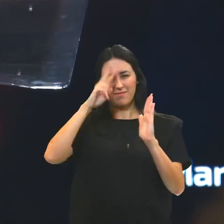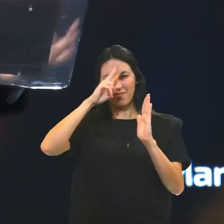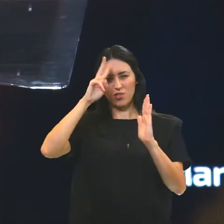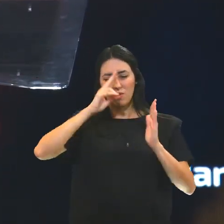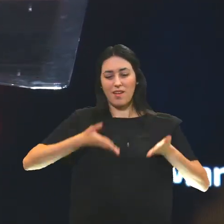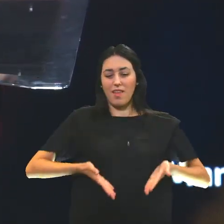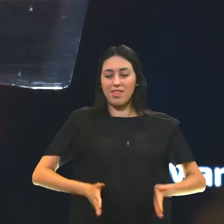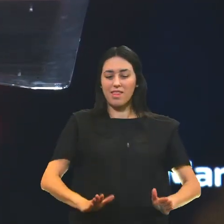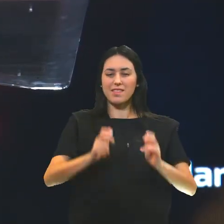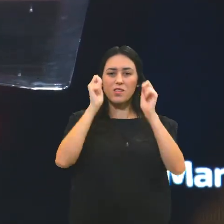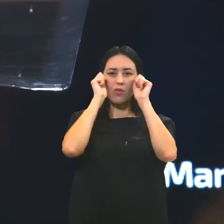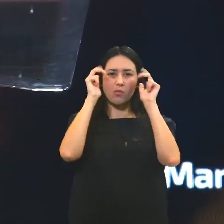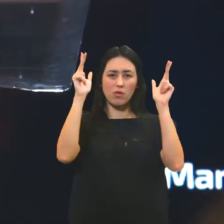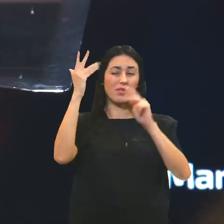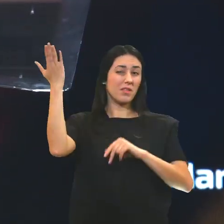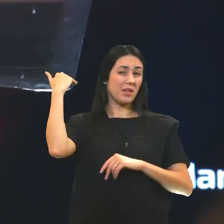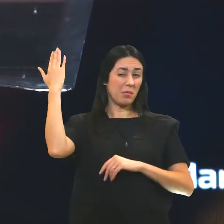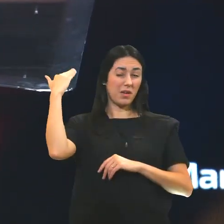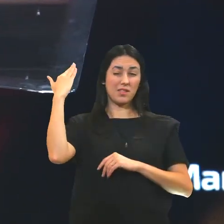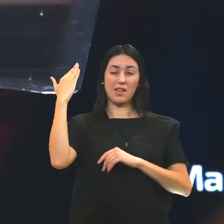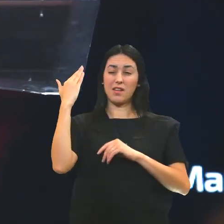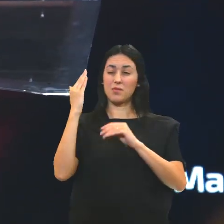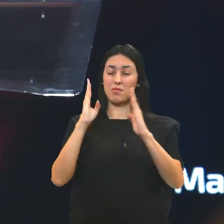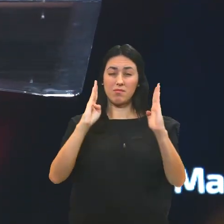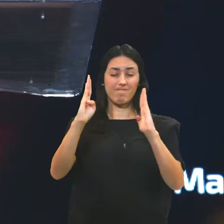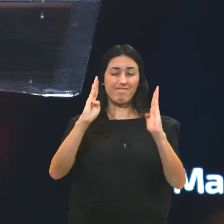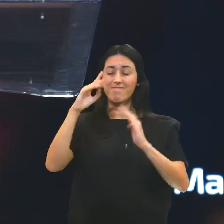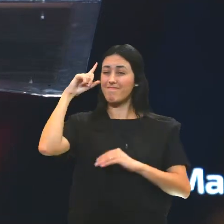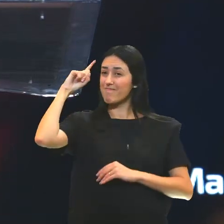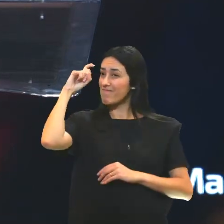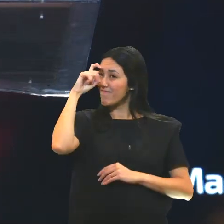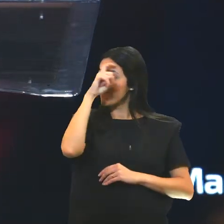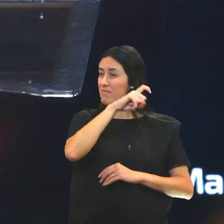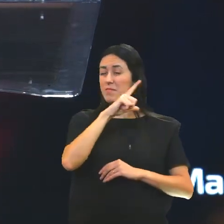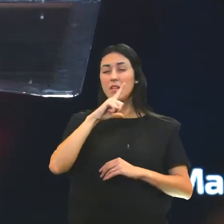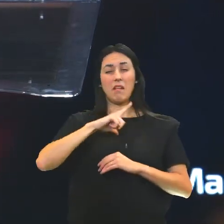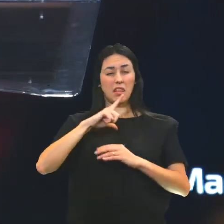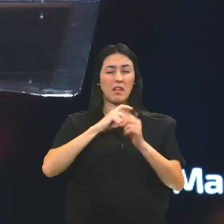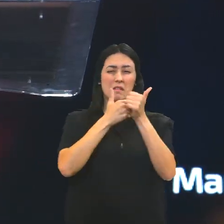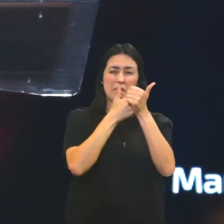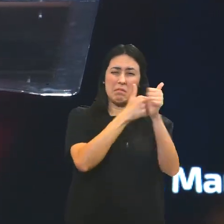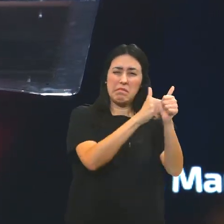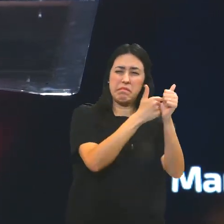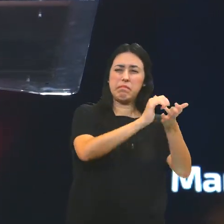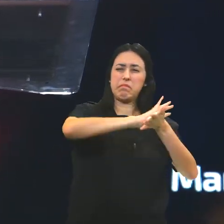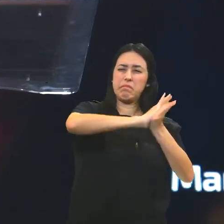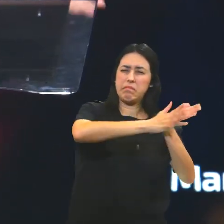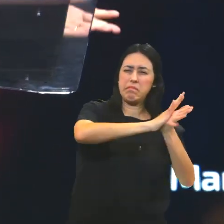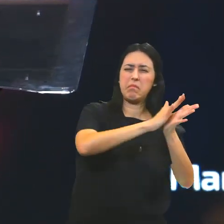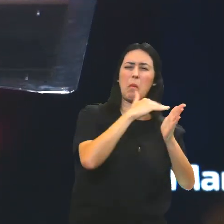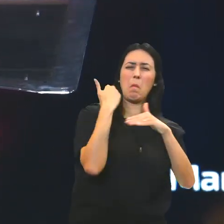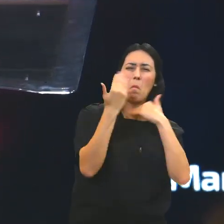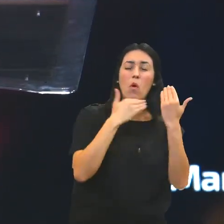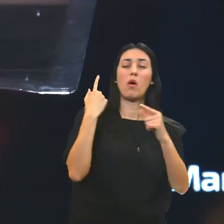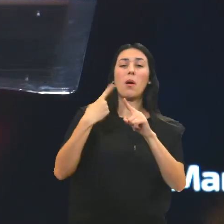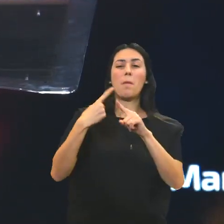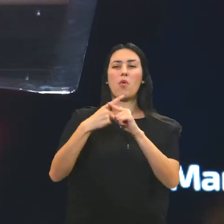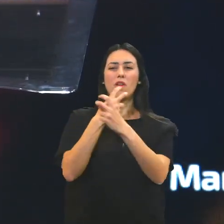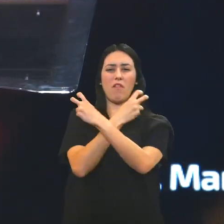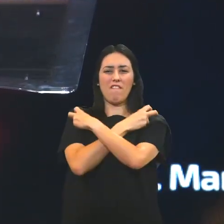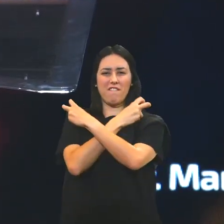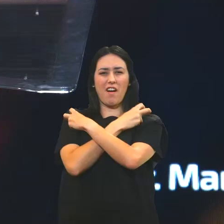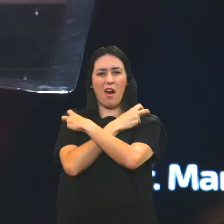Moisés, num contexto muito difícil, de perseguição, de morte, de destruição, porque o faraó quer destruir